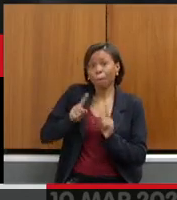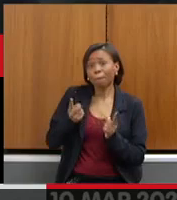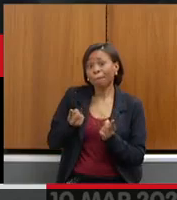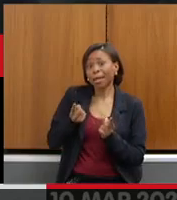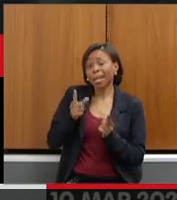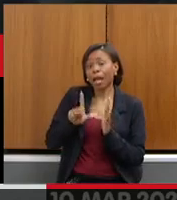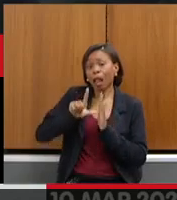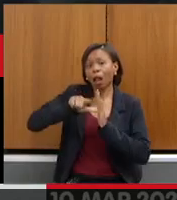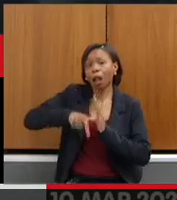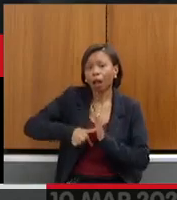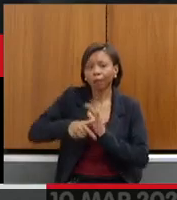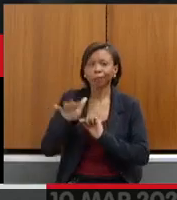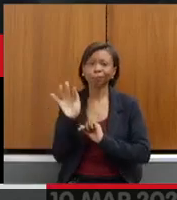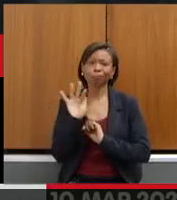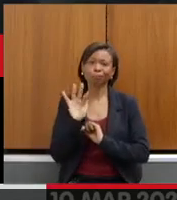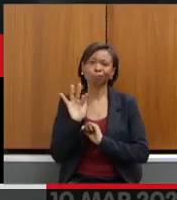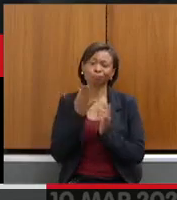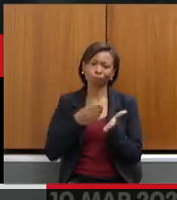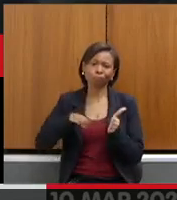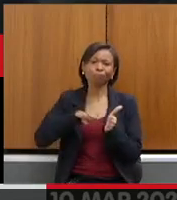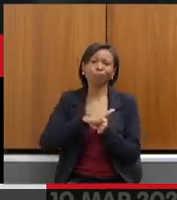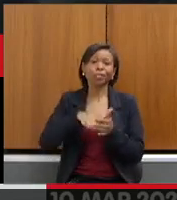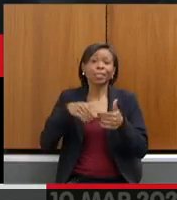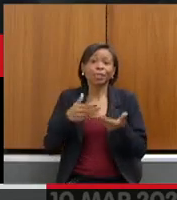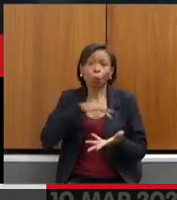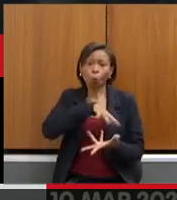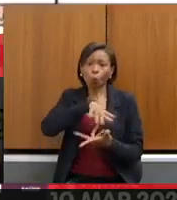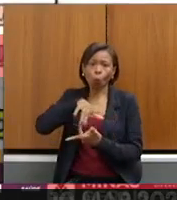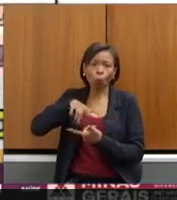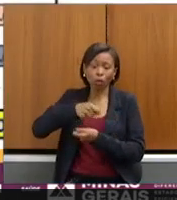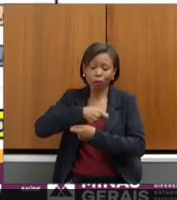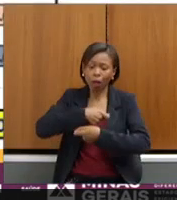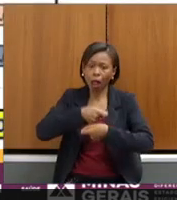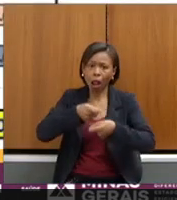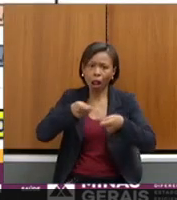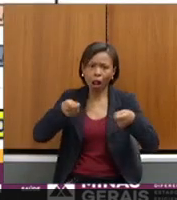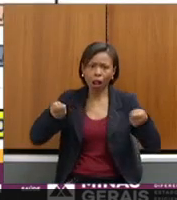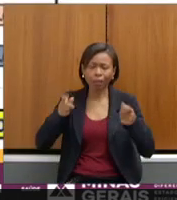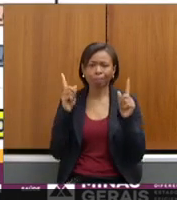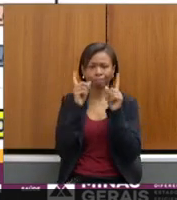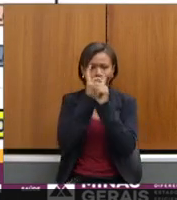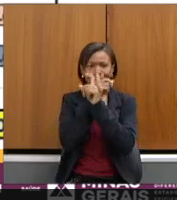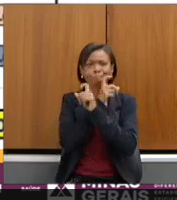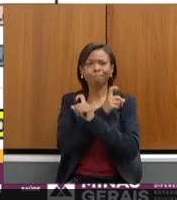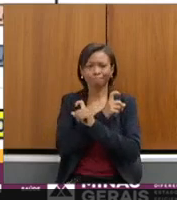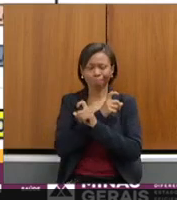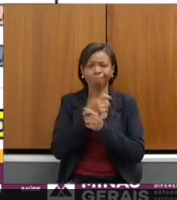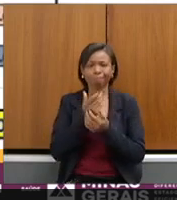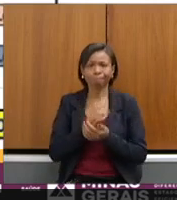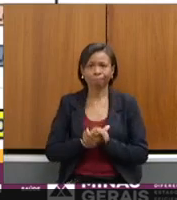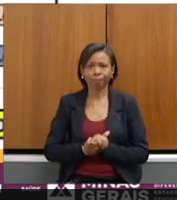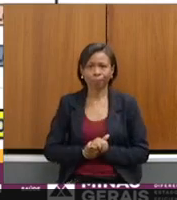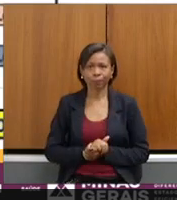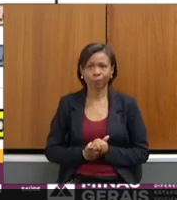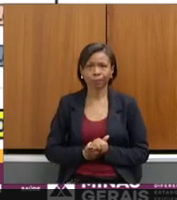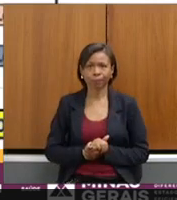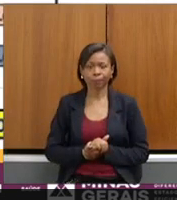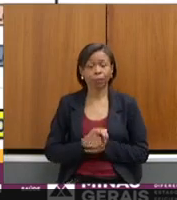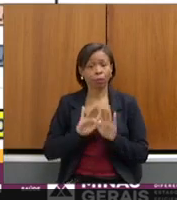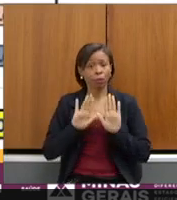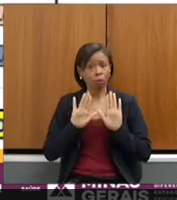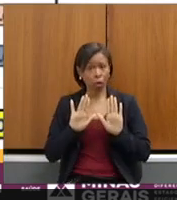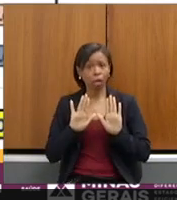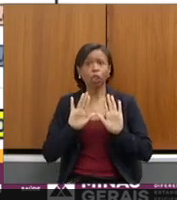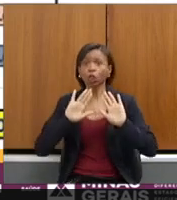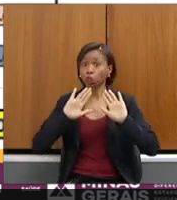então a realmente uma dificuldade o Mundial de entrega e de produção pela indústria mas mas o